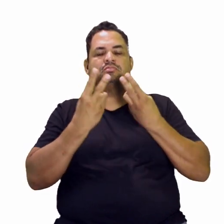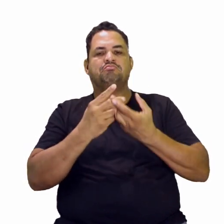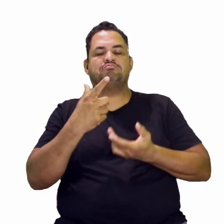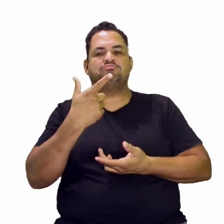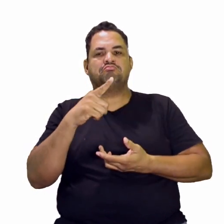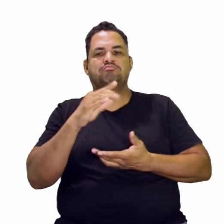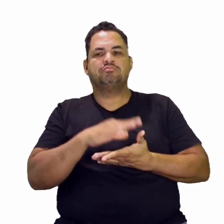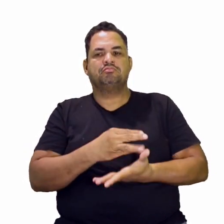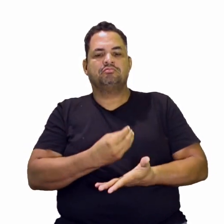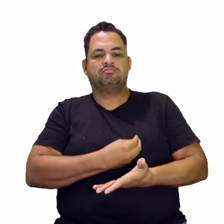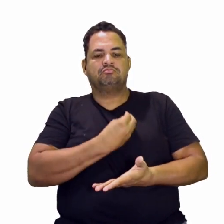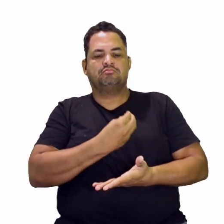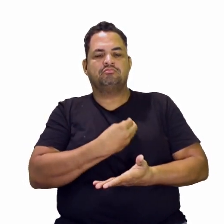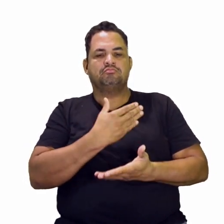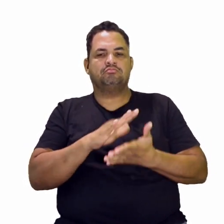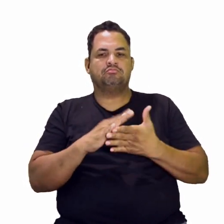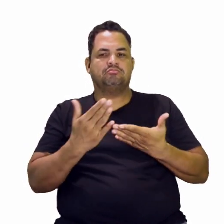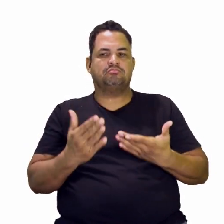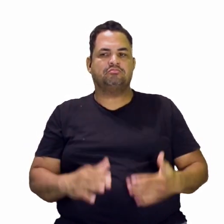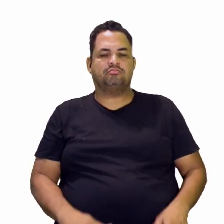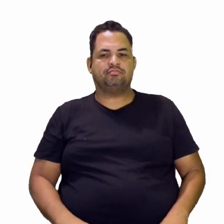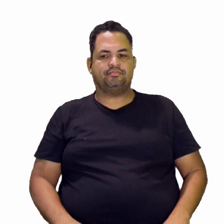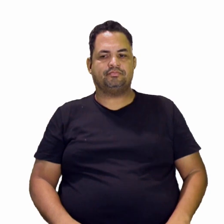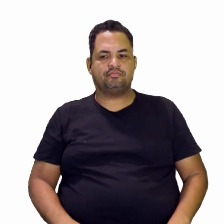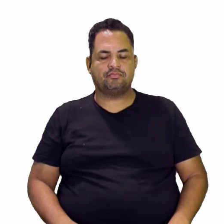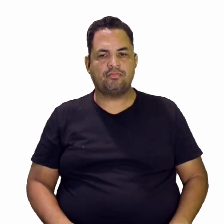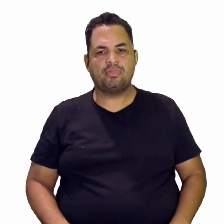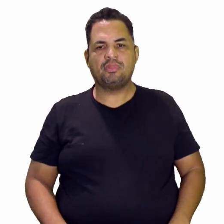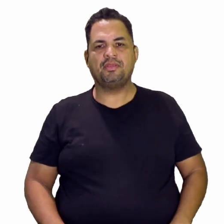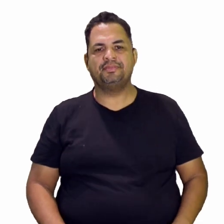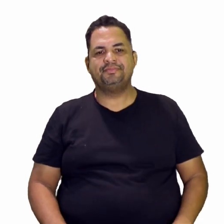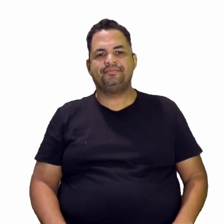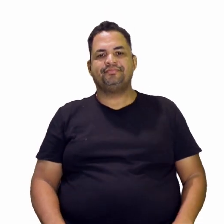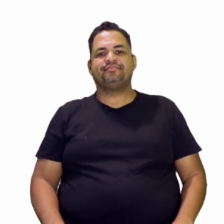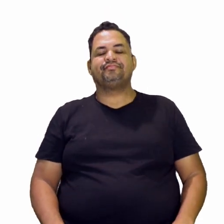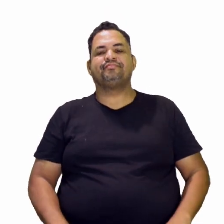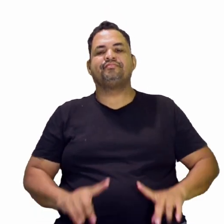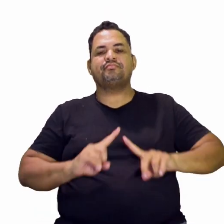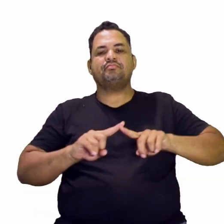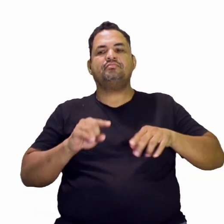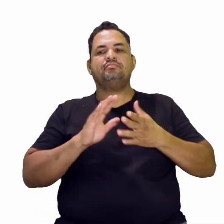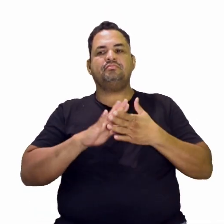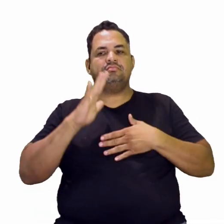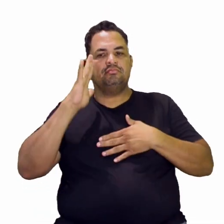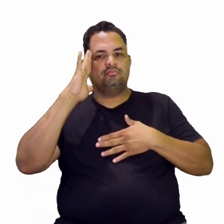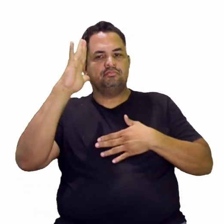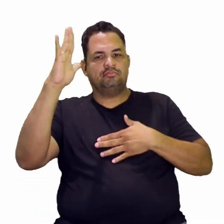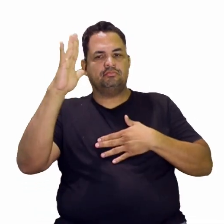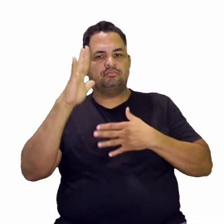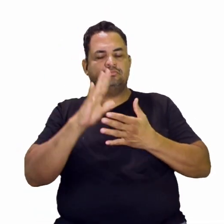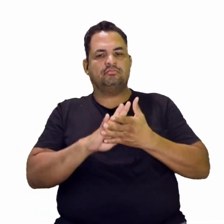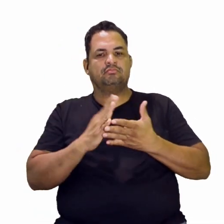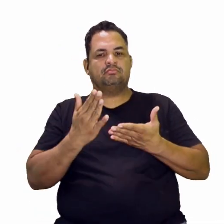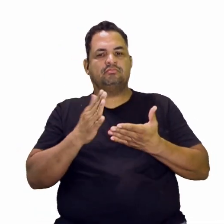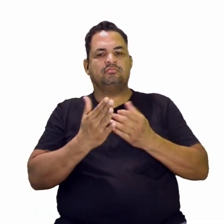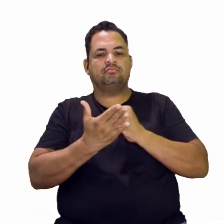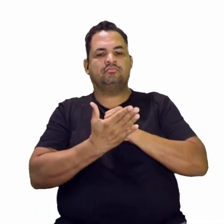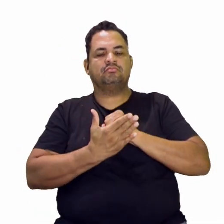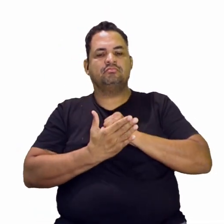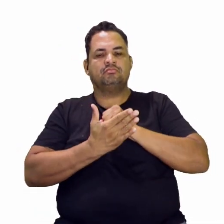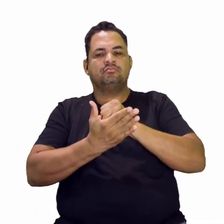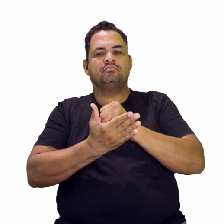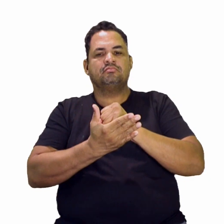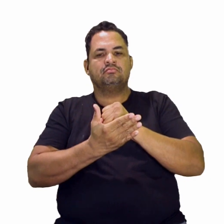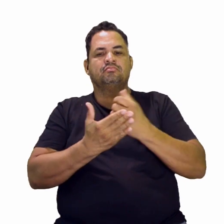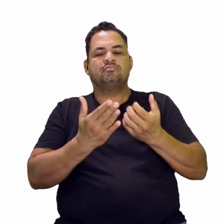vida poderia surgir algo com vida, tá? Mas essa teoria, ela se baseava